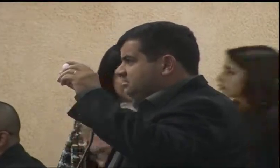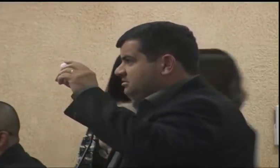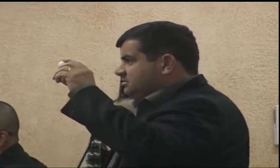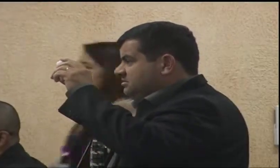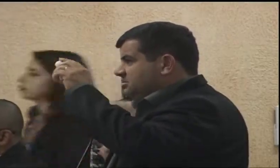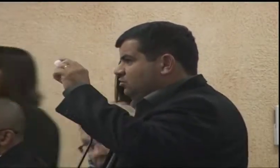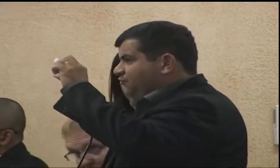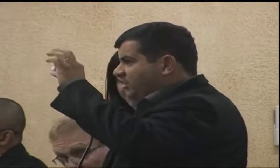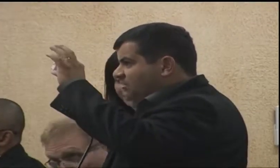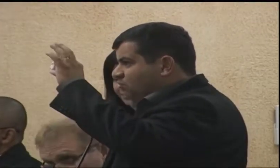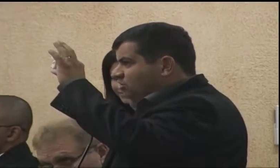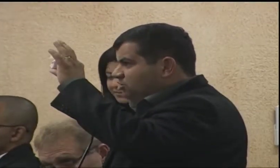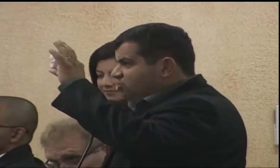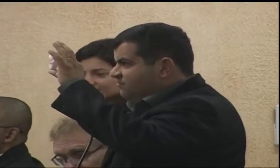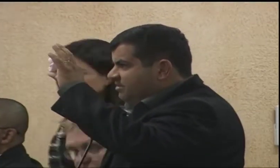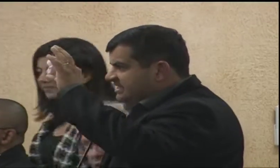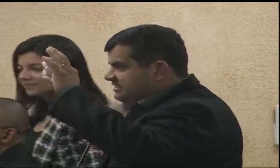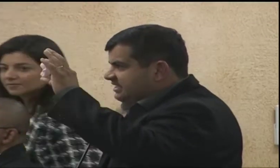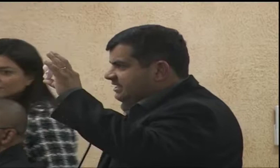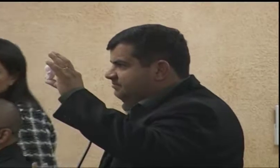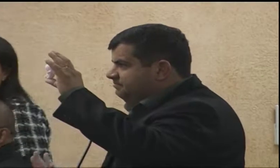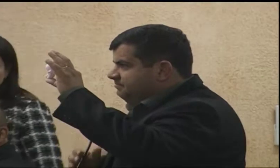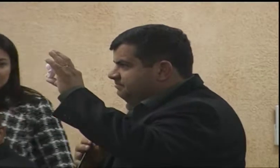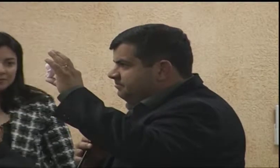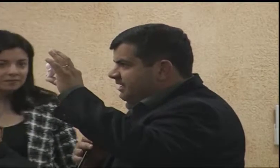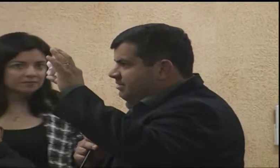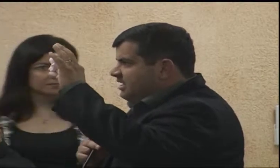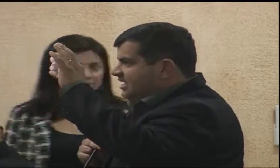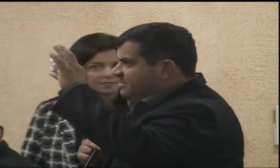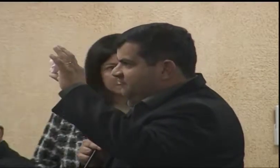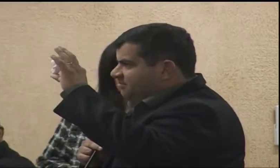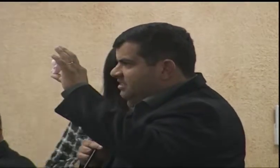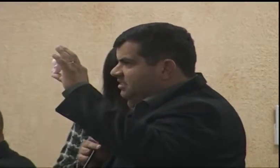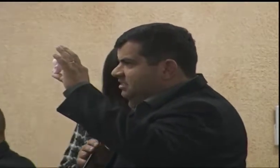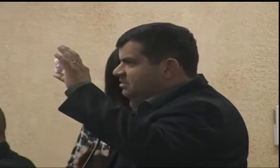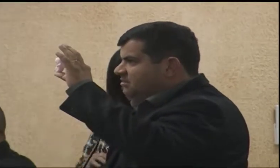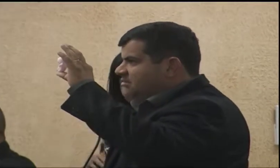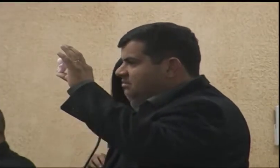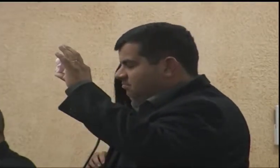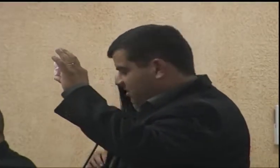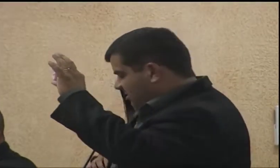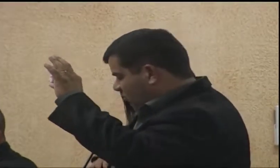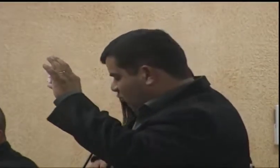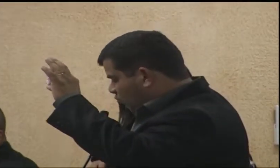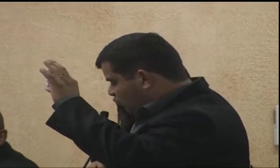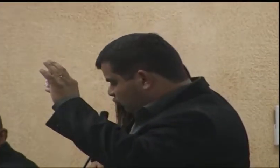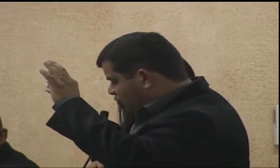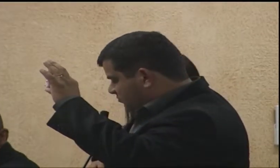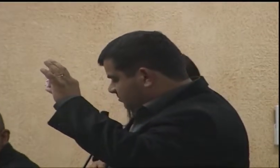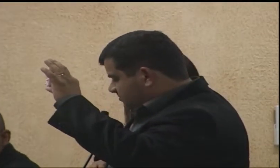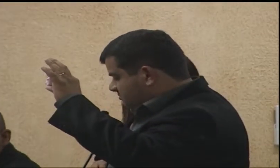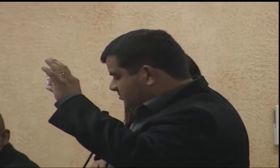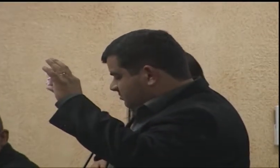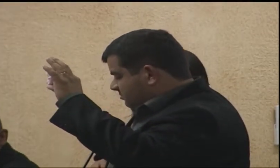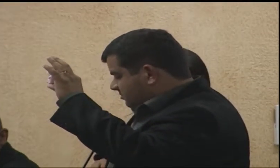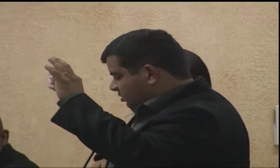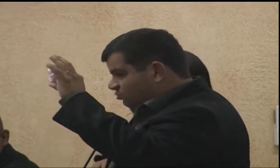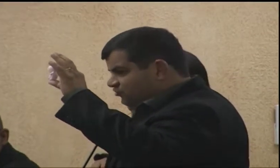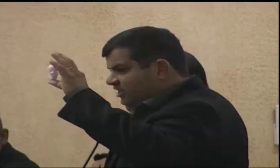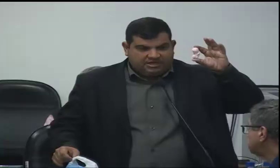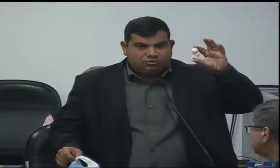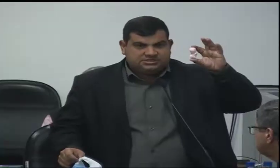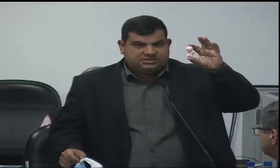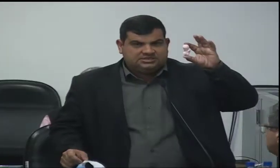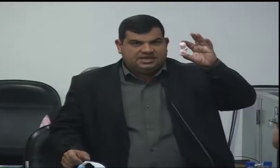semanas, o feto. Quando eu estive em Brasília, a bancada da família me deu alguns. Se